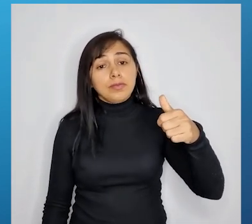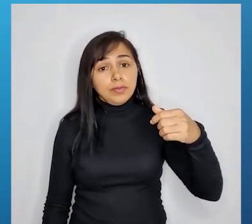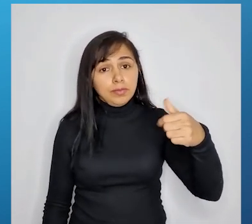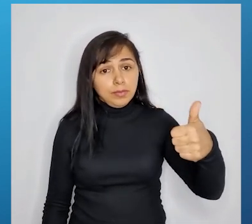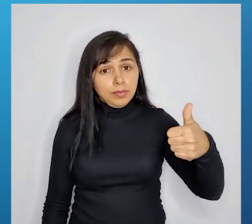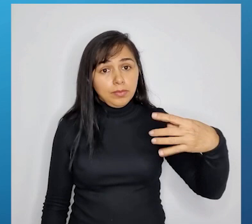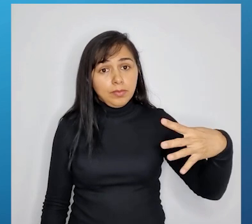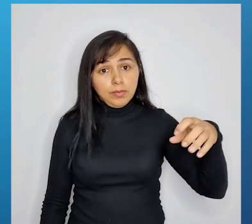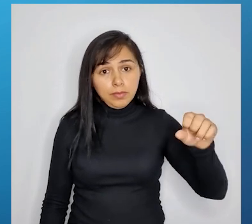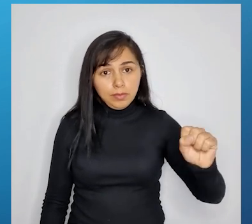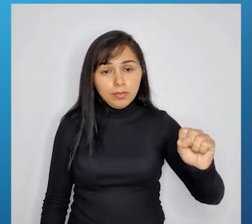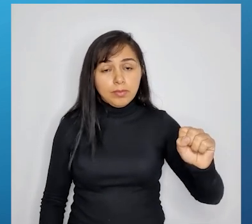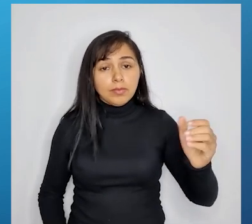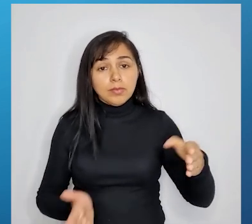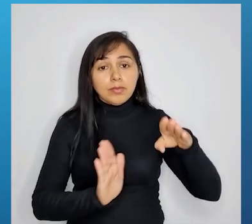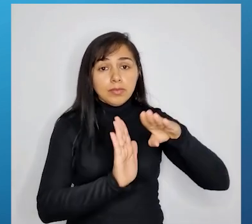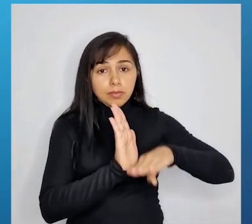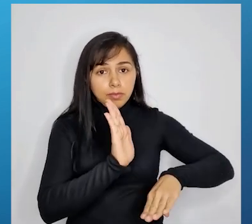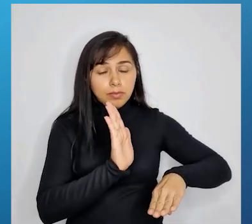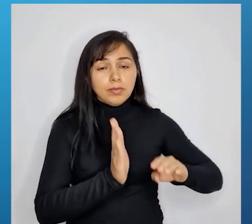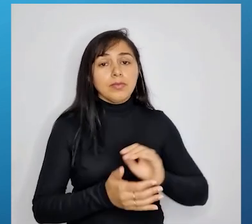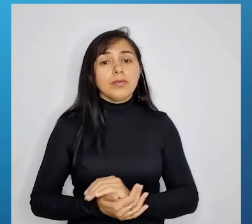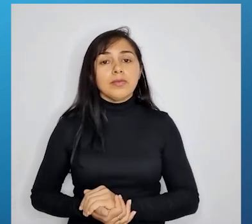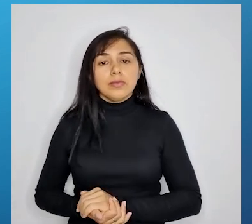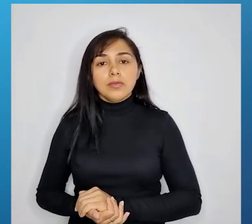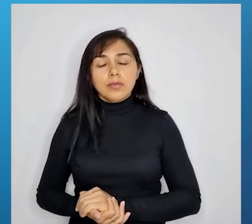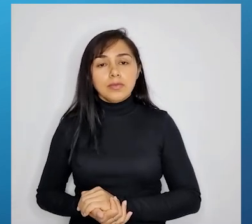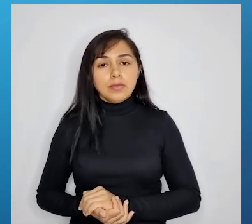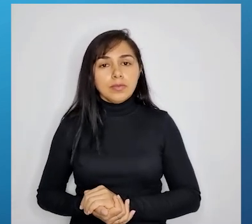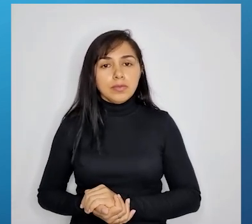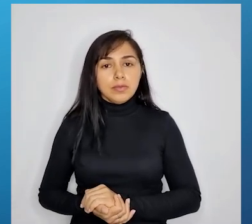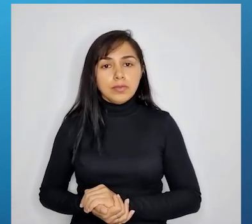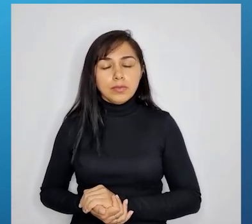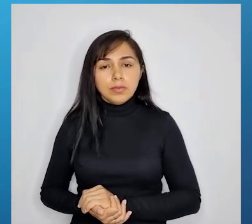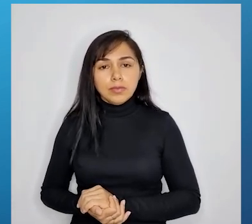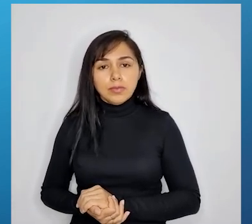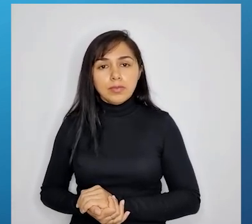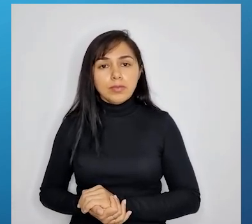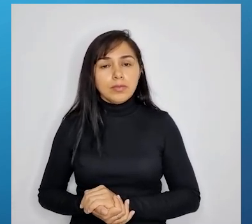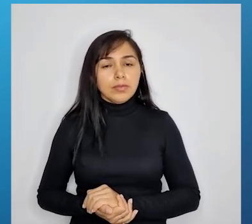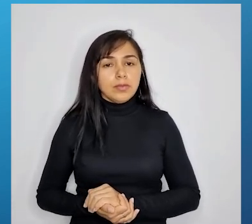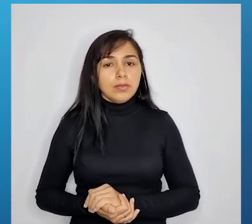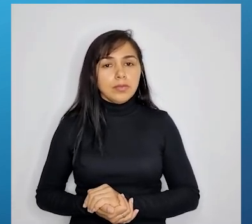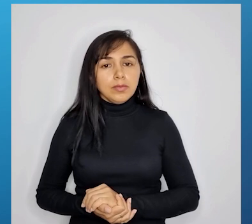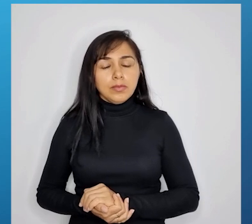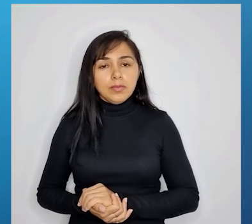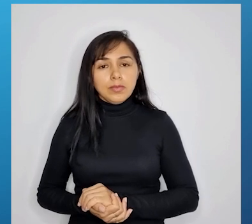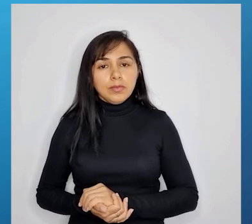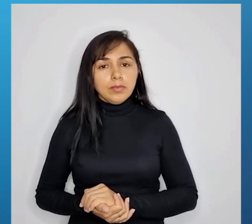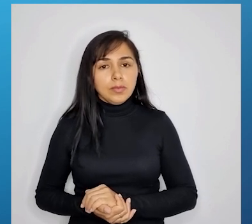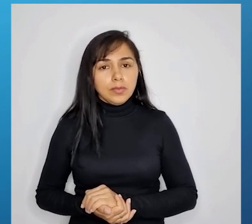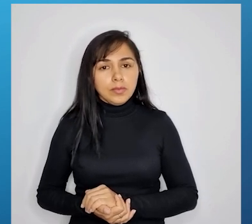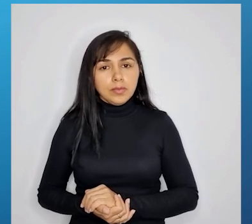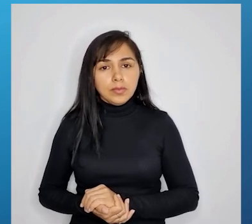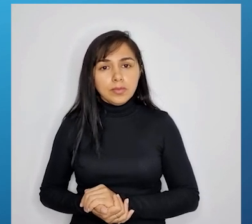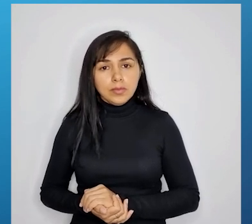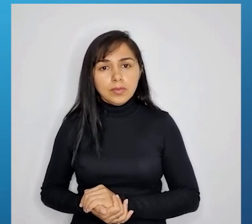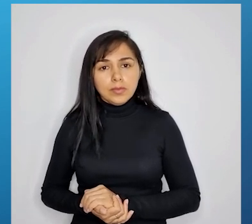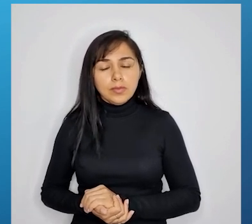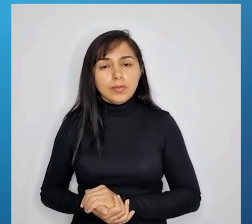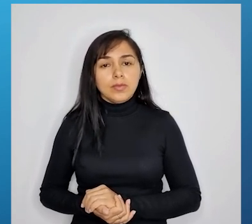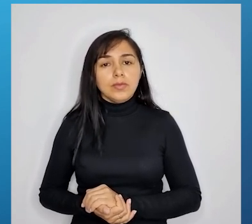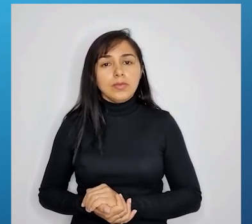Pega emprestado. 10 menos 8, 2. 5 menos 4, 1. 3 menos 1,